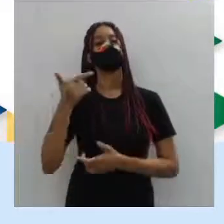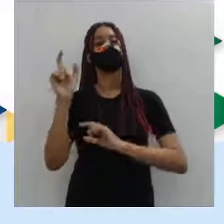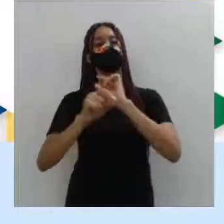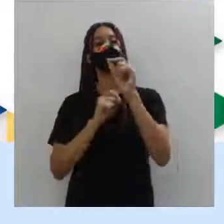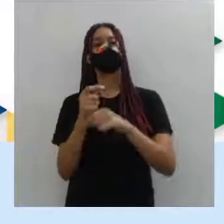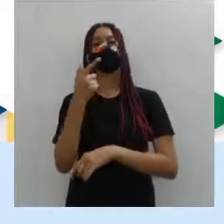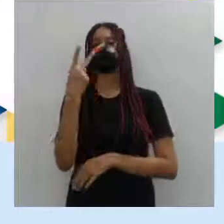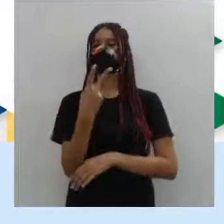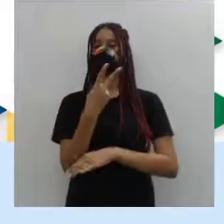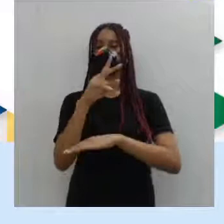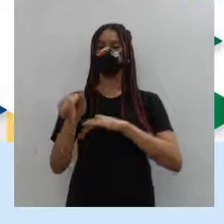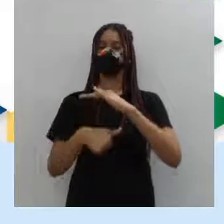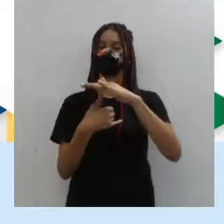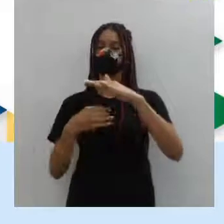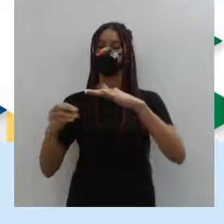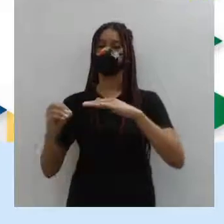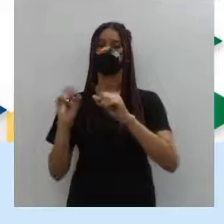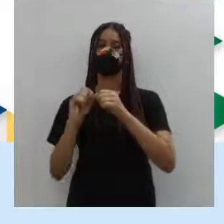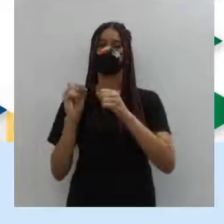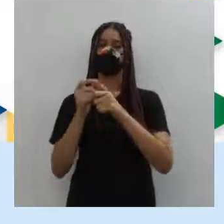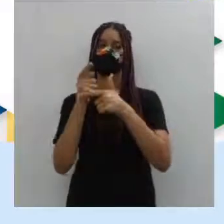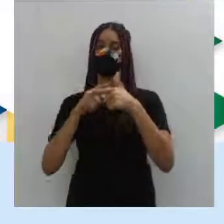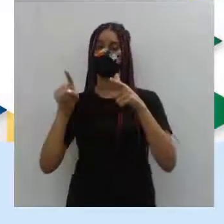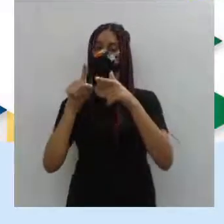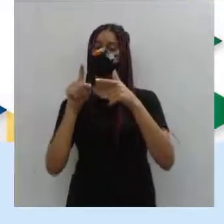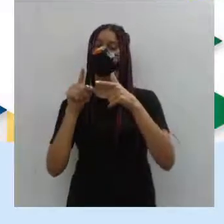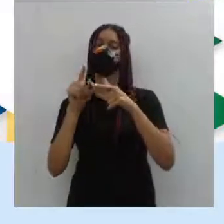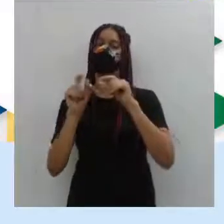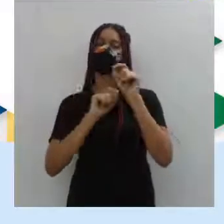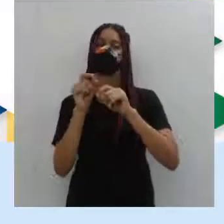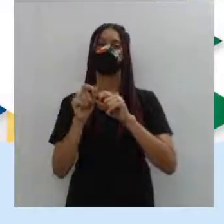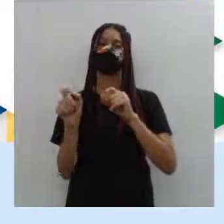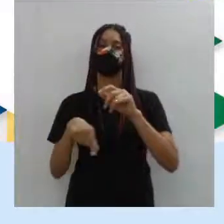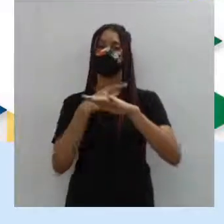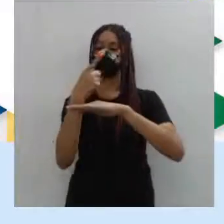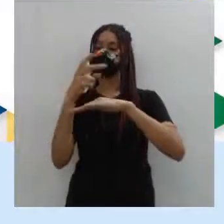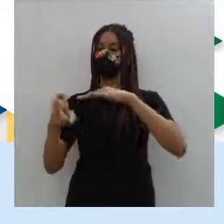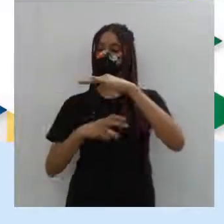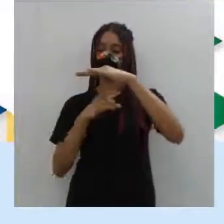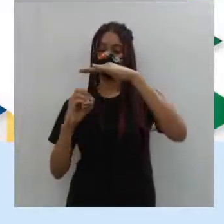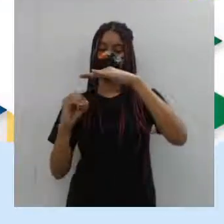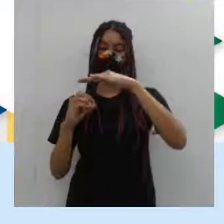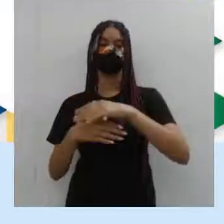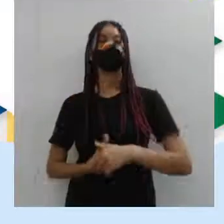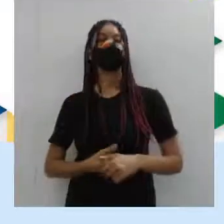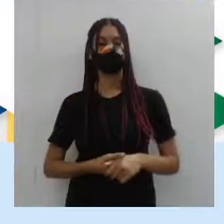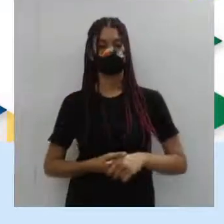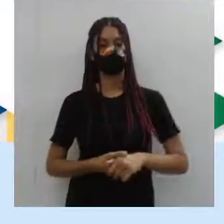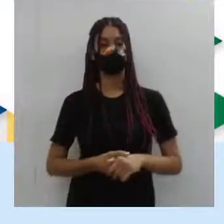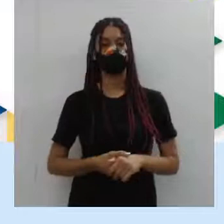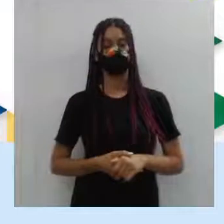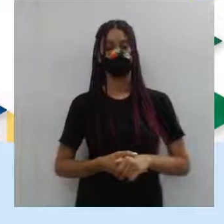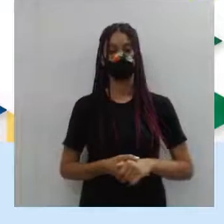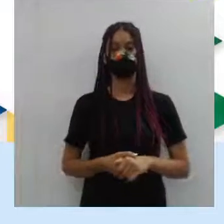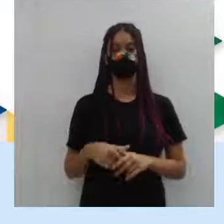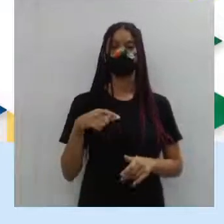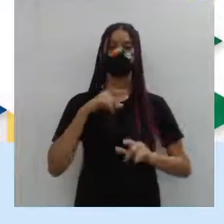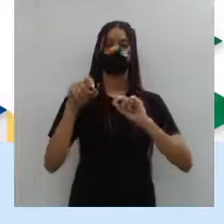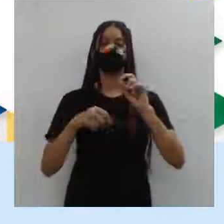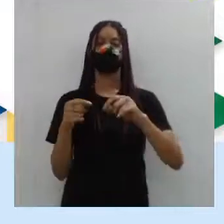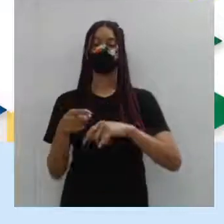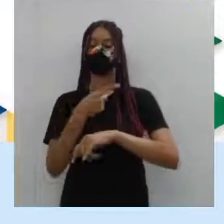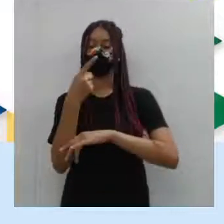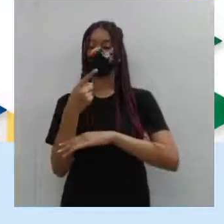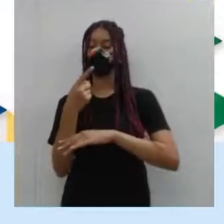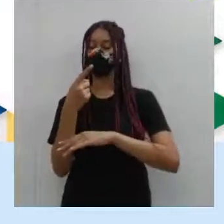2, 2 sobre 100, se eu simplificar, vai ficar 1 sobre 50, dividindo 2 por 1 dá 1, e